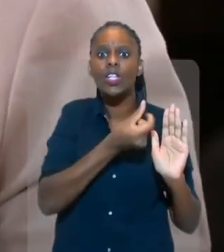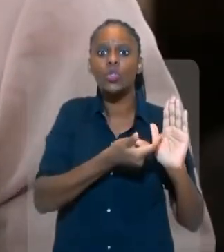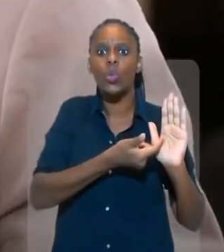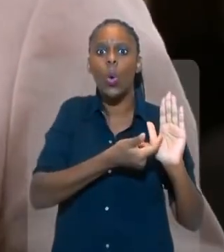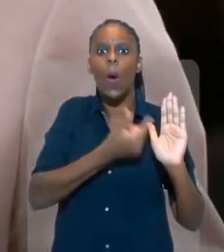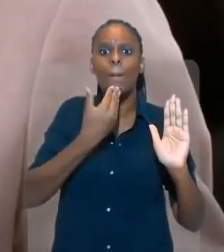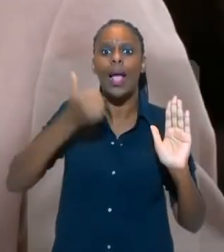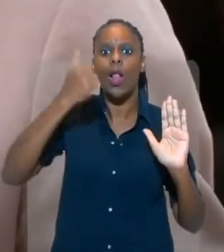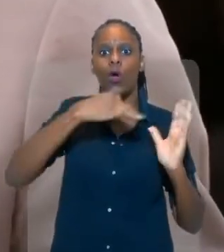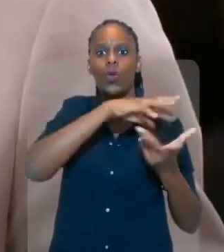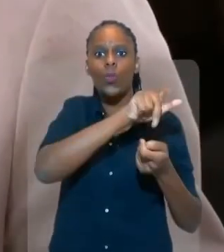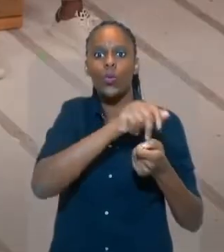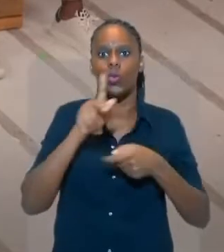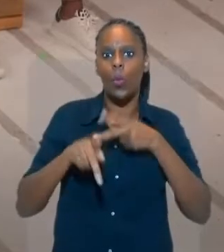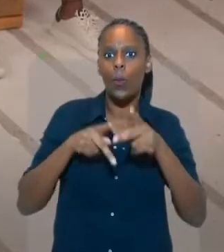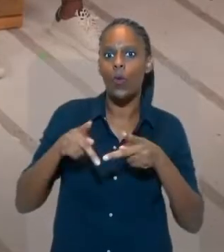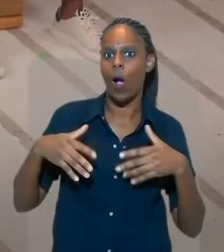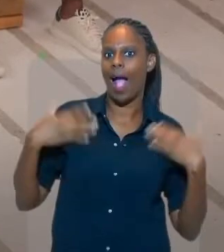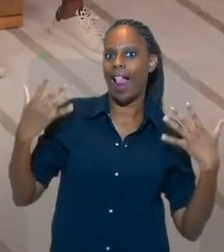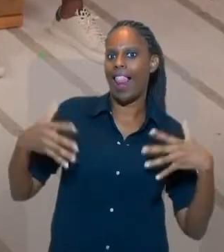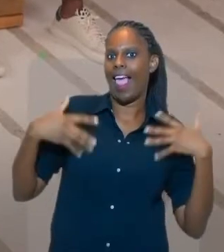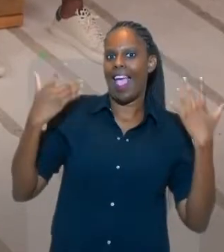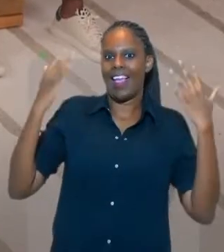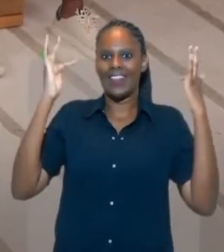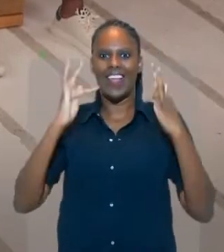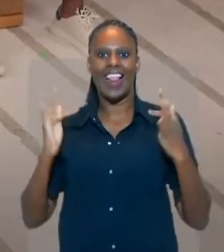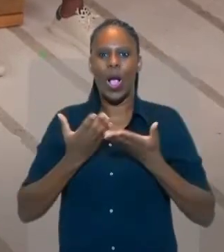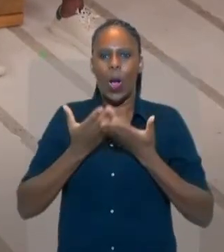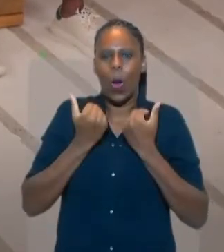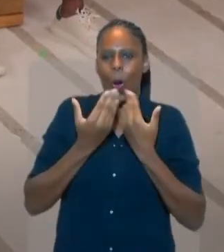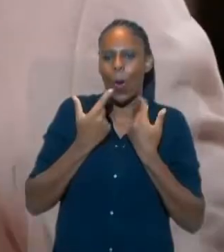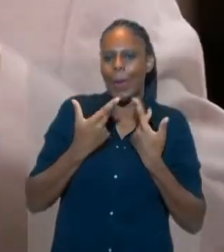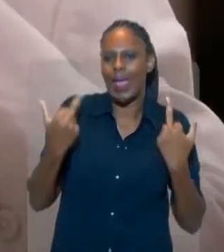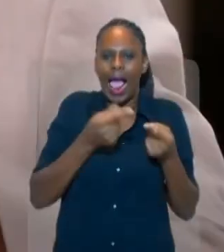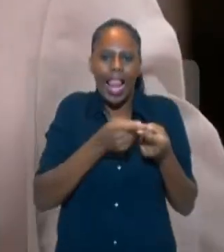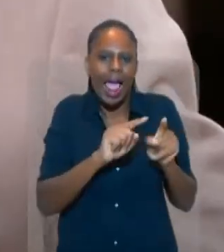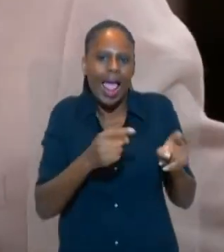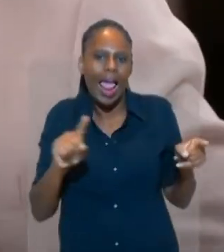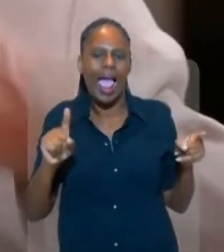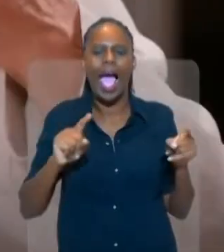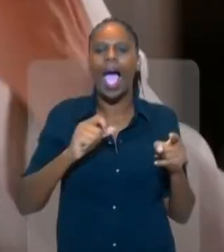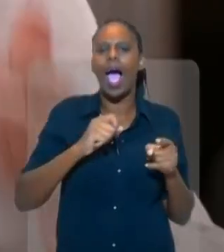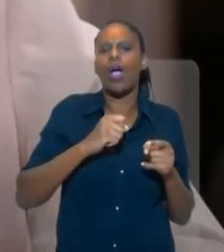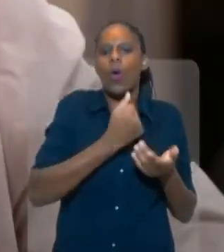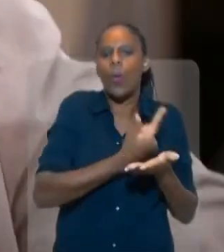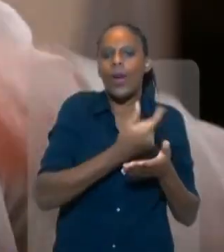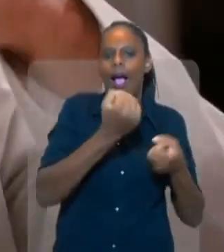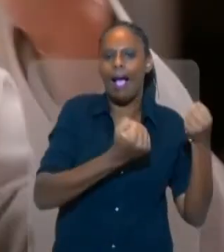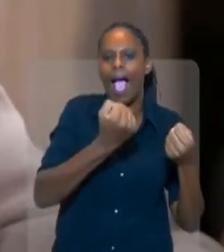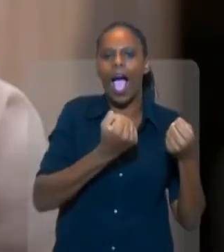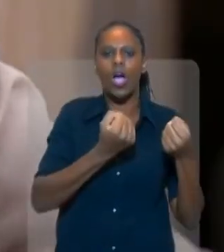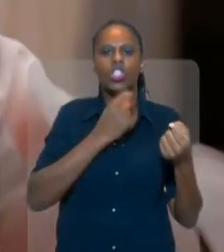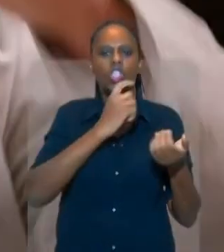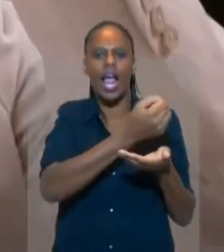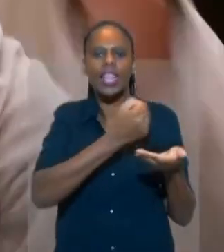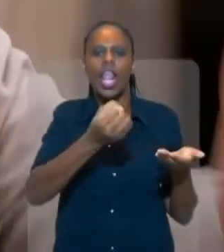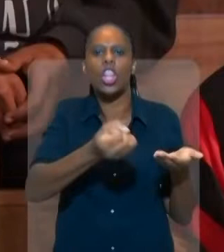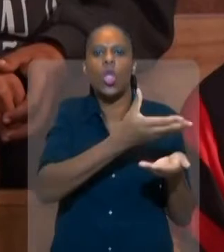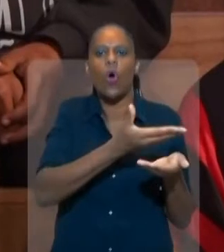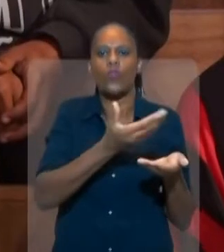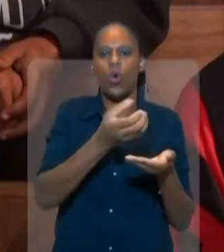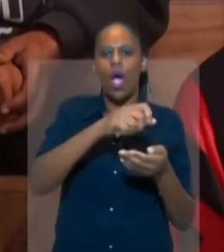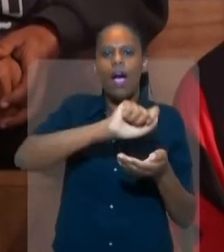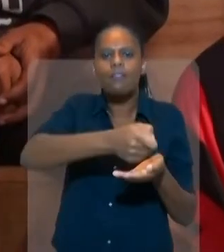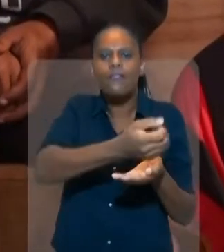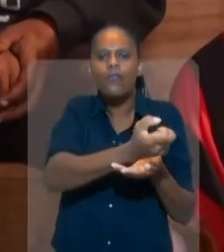a 6ª economia do mundo. O povo estava alegre, o povo estava comendo, fazendo churrasco, comprando carro, trocando